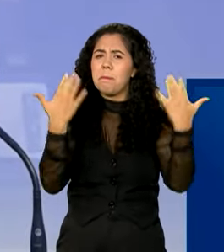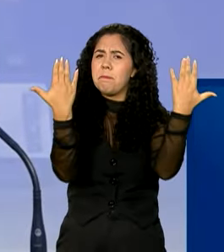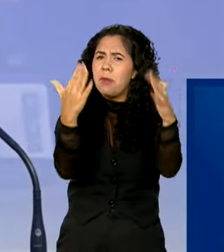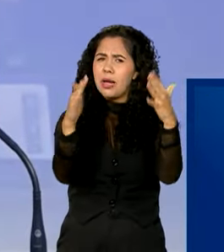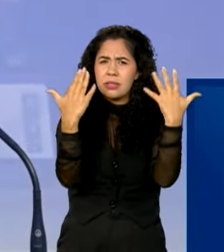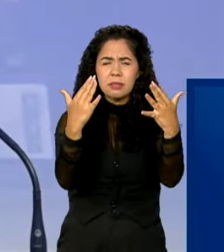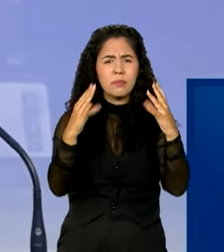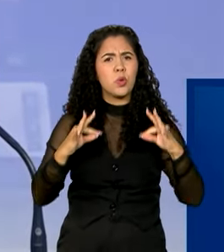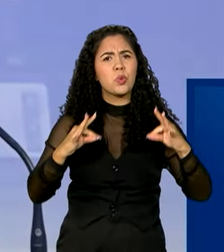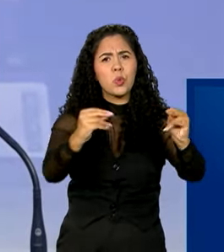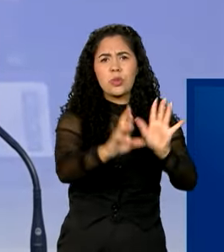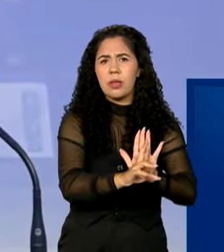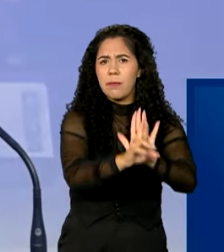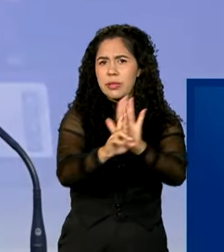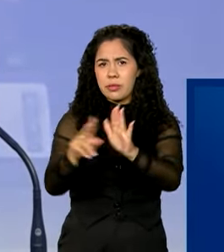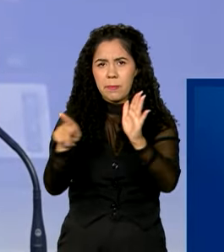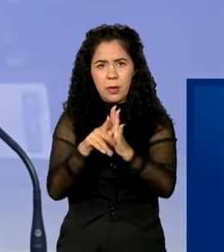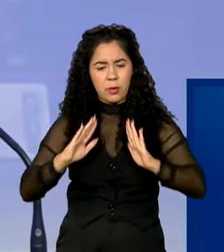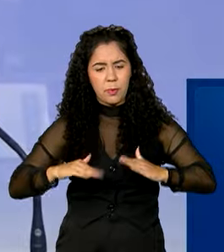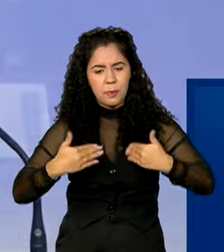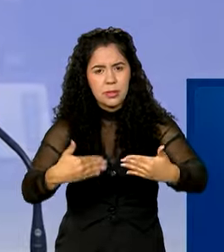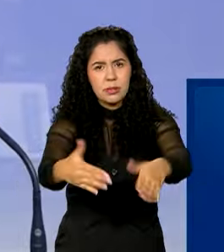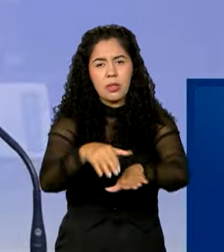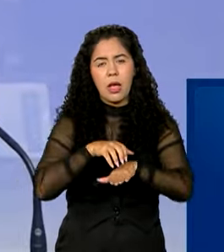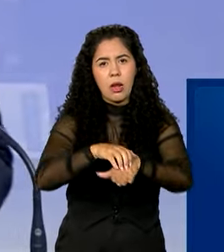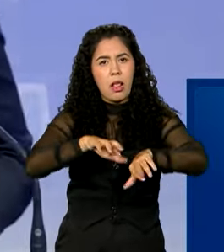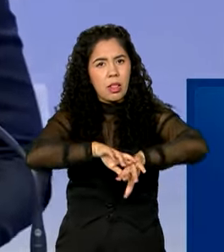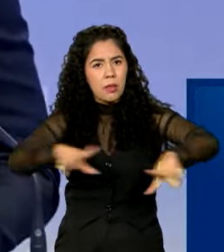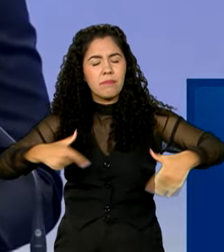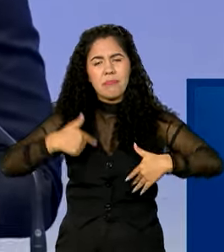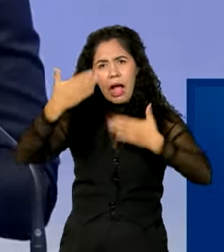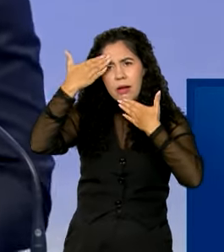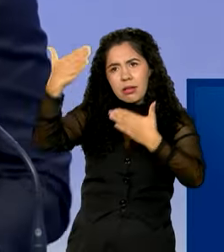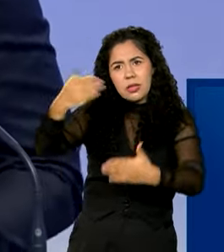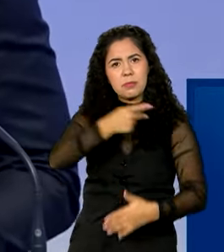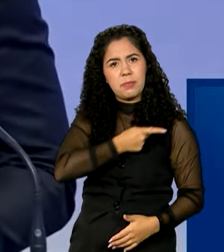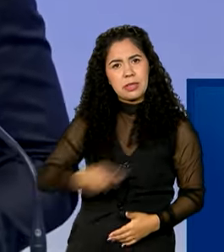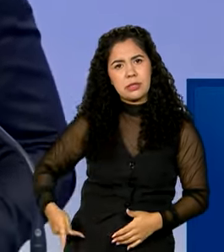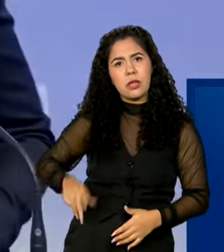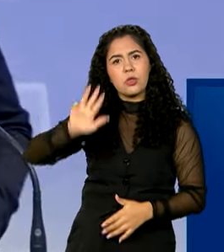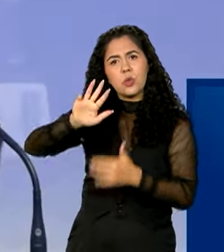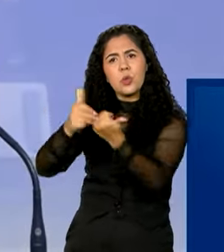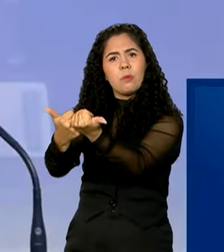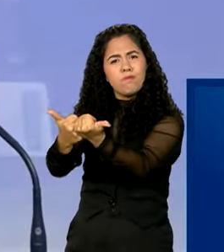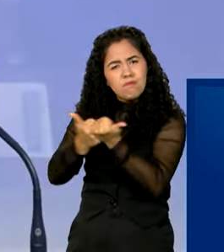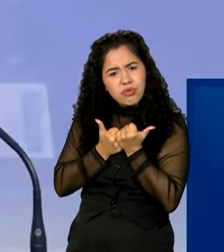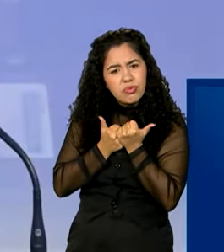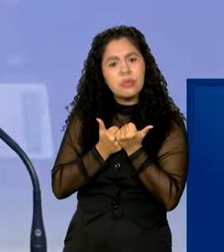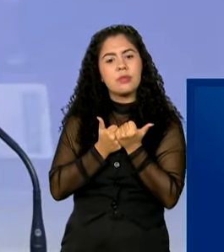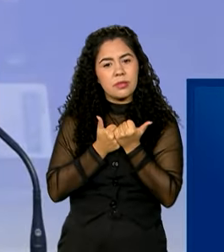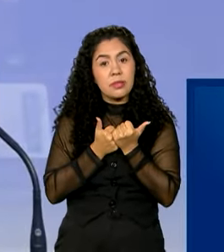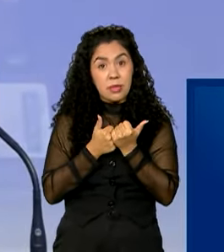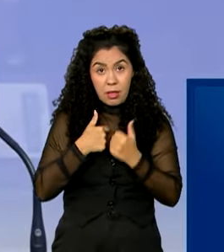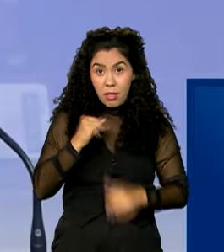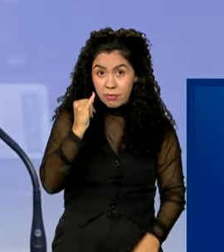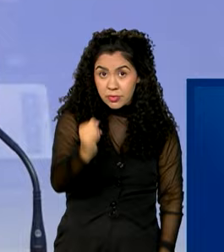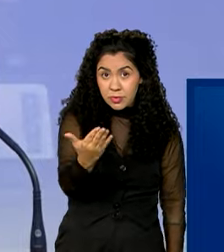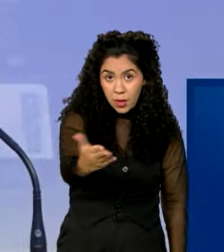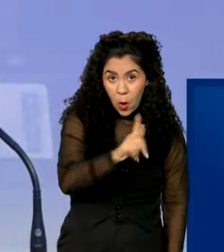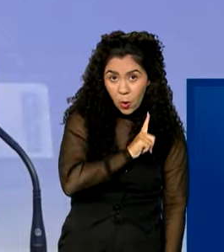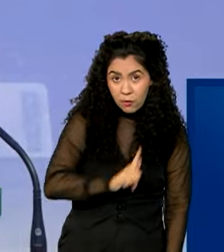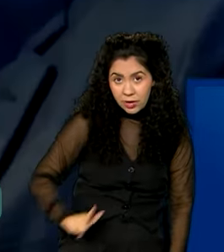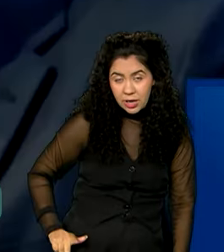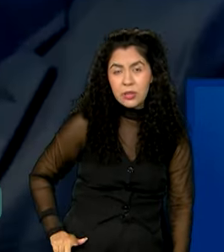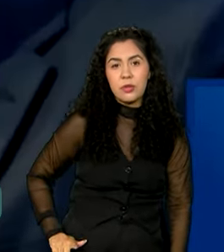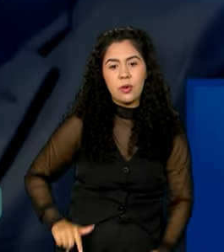de todos do Ministério dos Transportes, agradecer ao presidente Lula pelo apoio. Eu, aliás, governador Zema